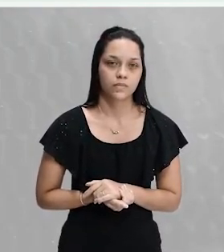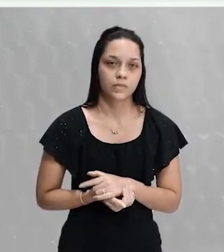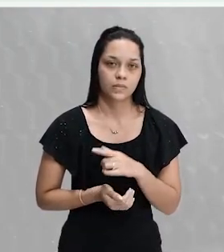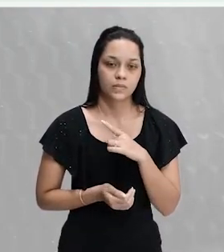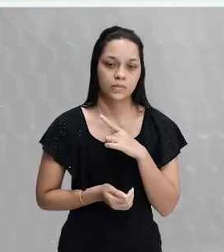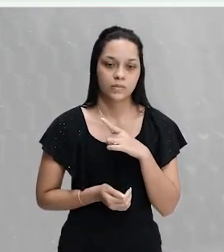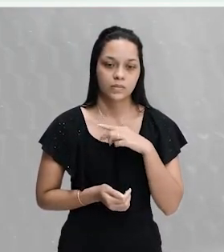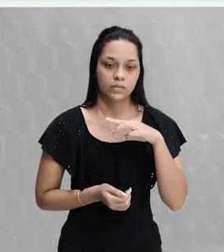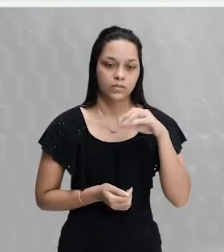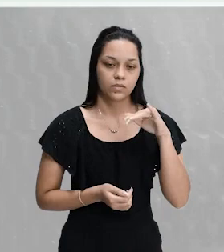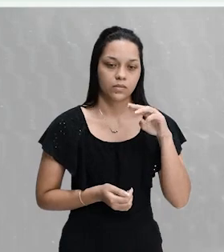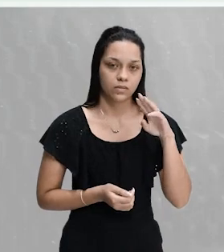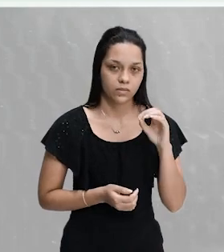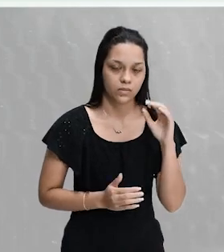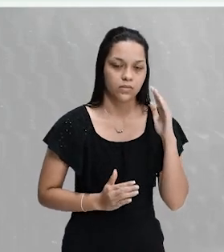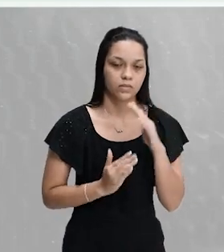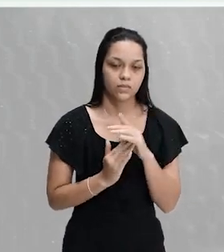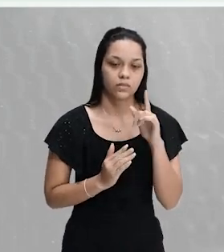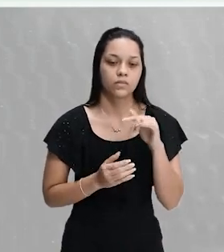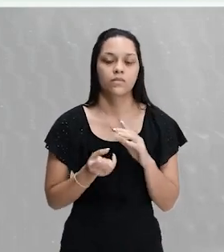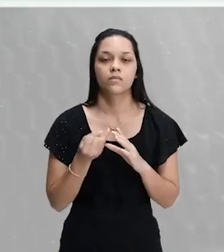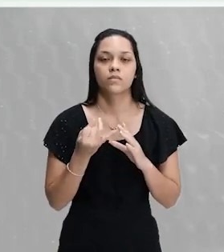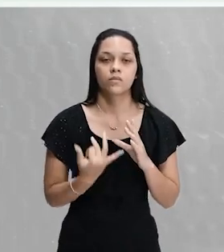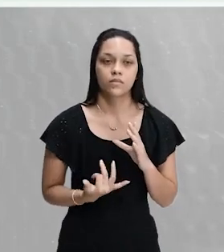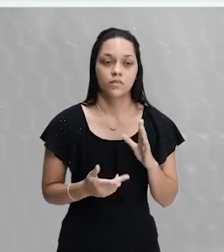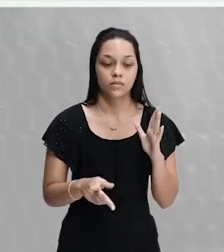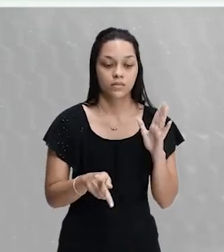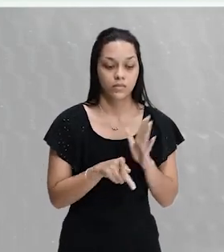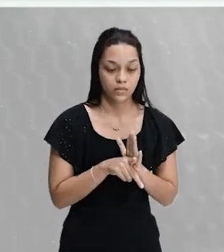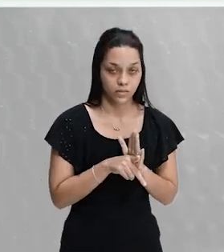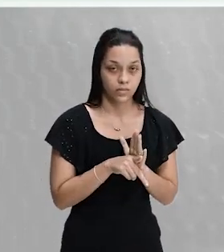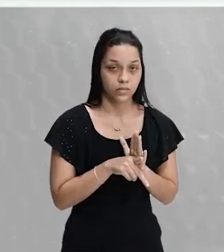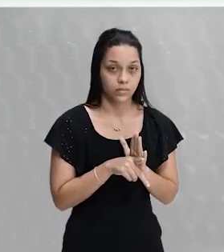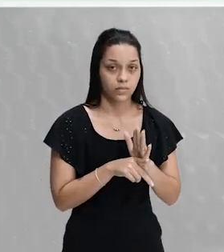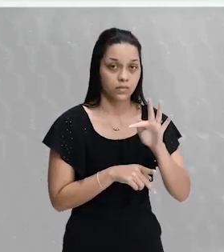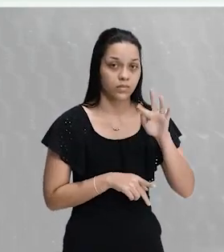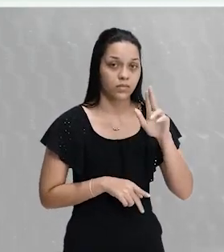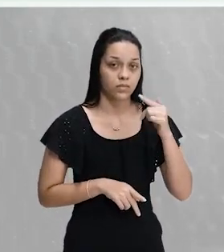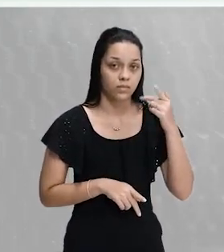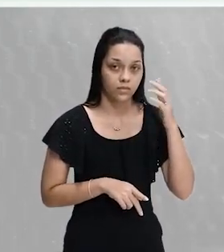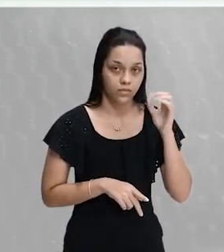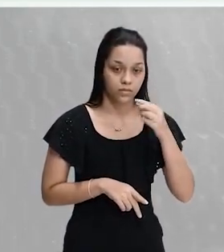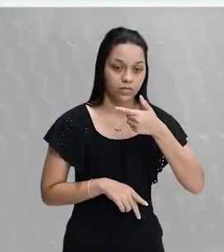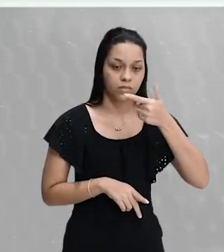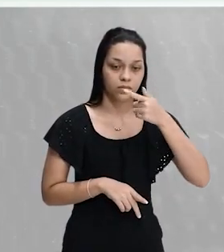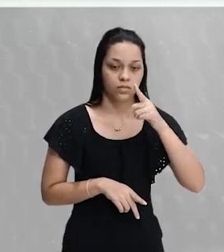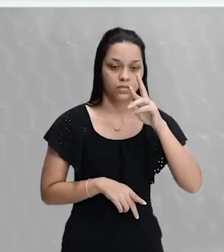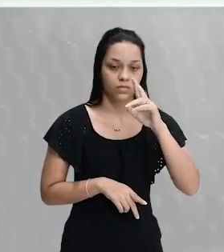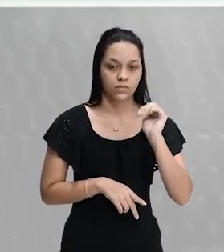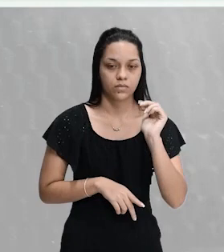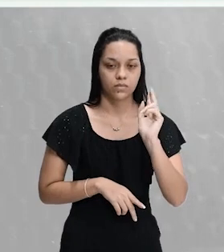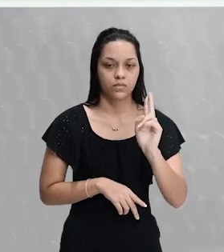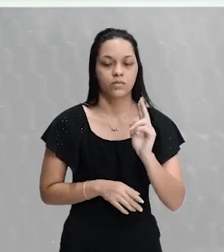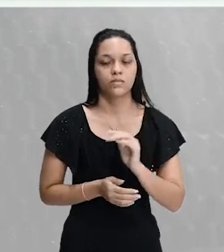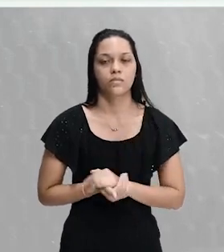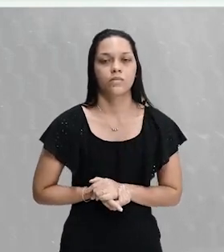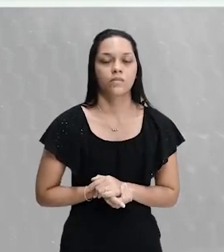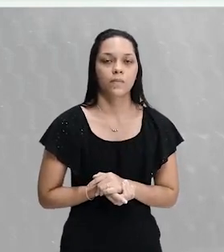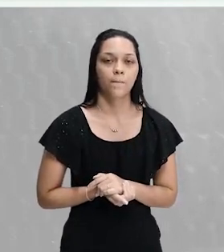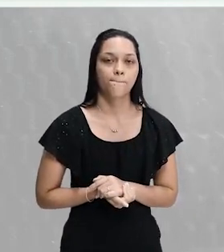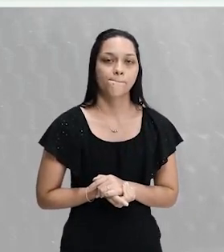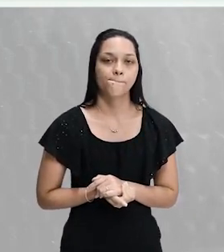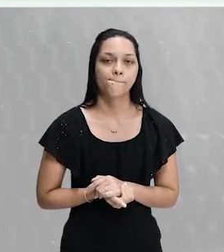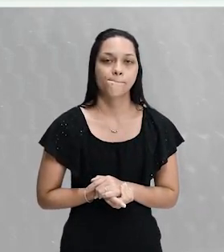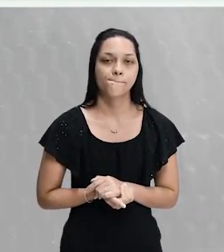ponto mínimo e ter esse ponto máximo é uma característica particular da função do segundo grau. Ok? Galerinha,